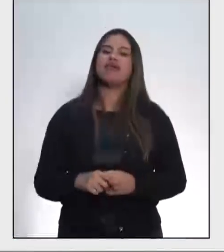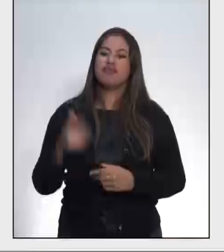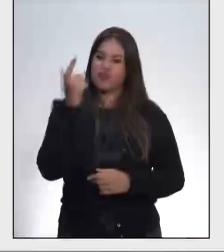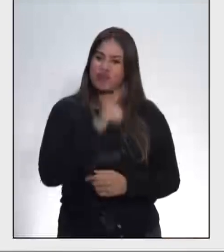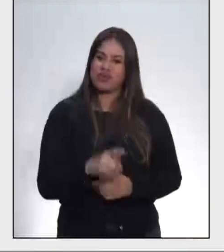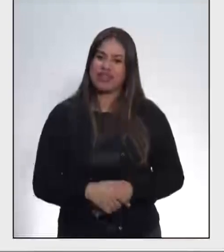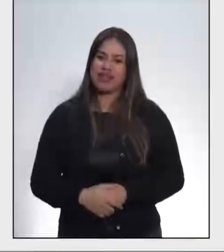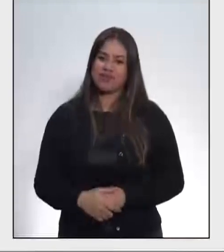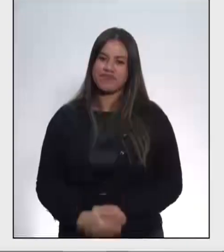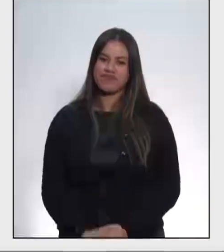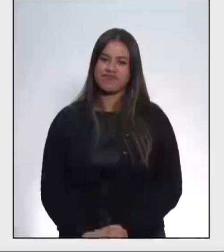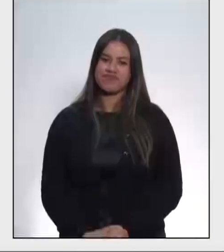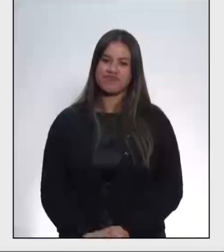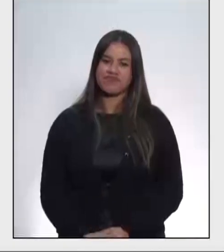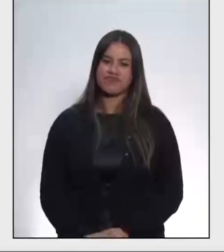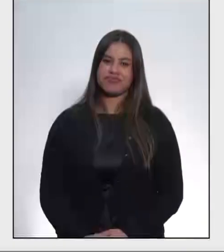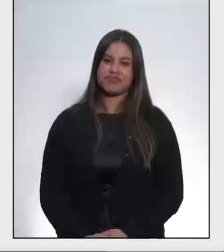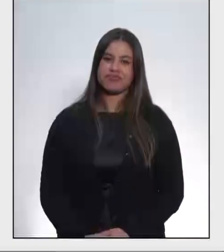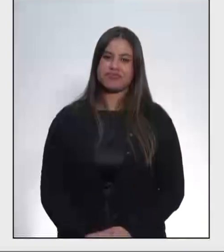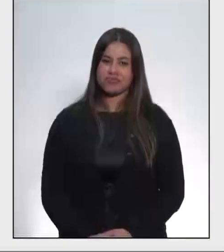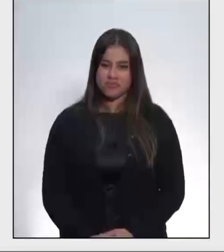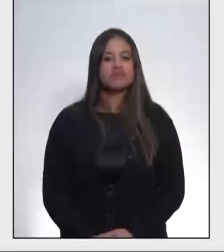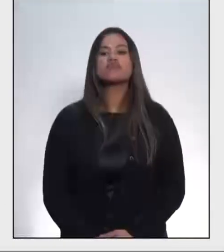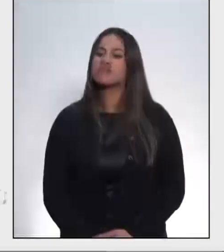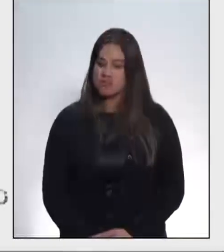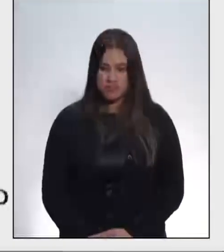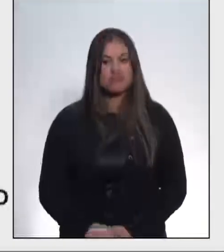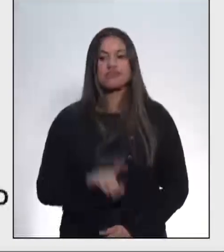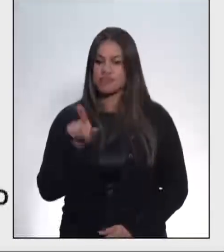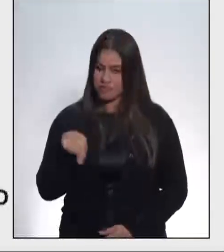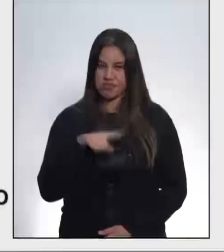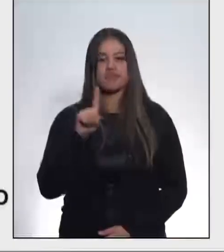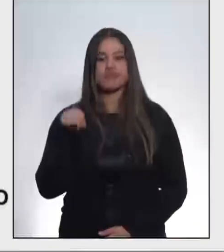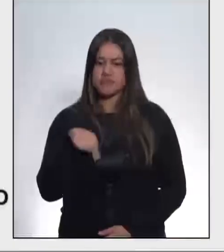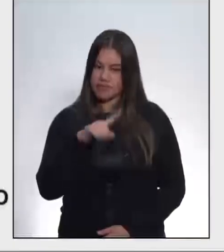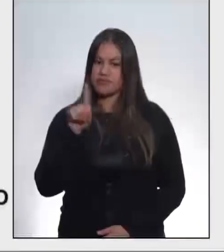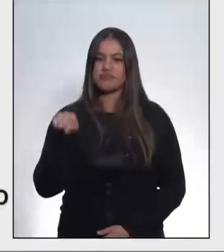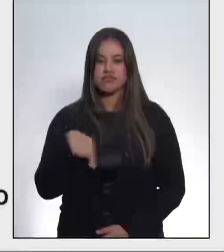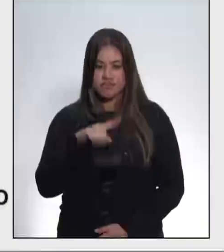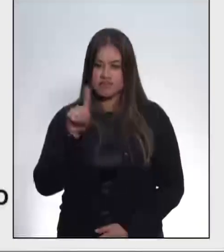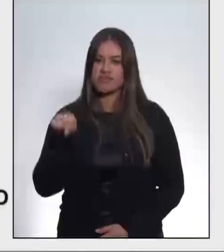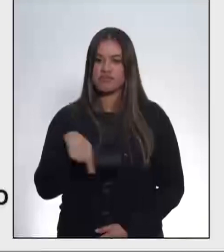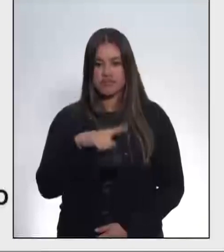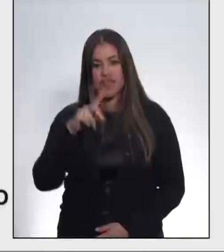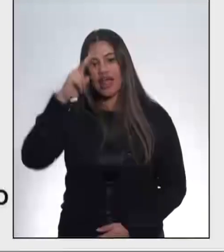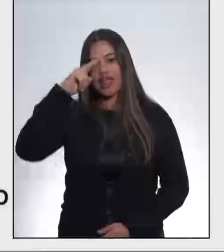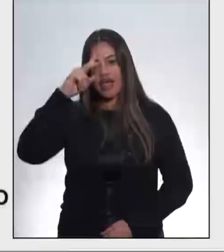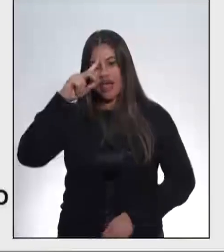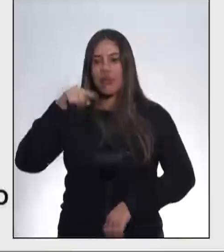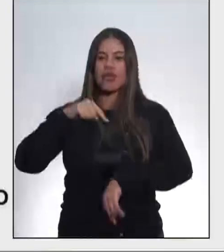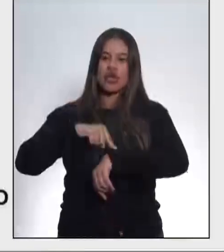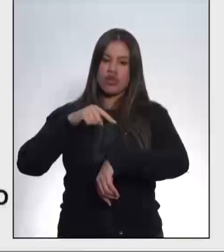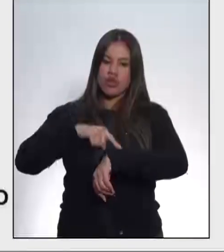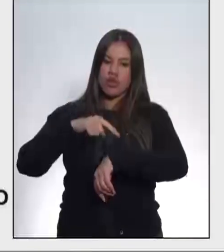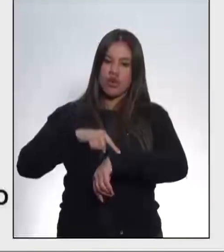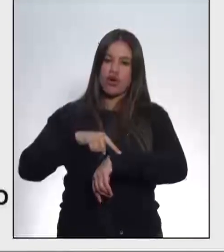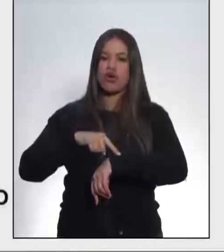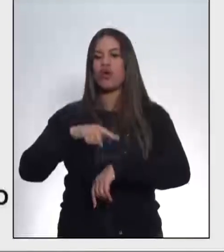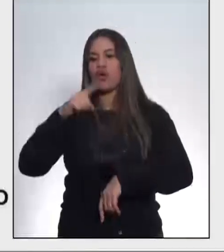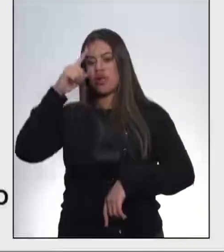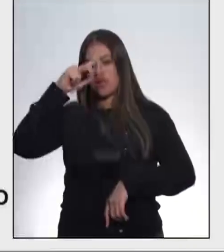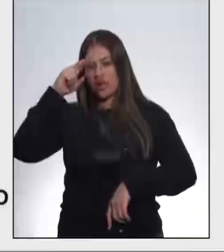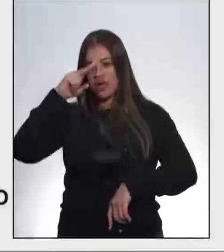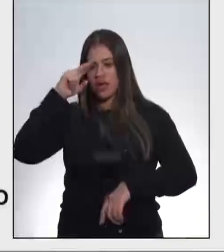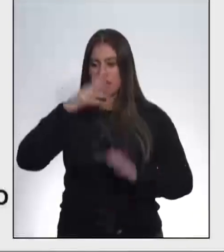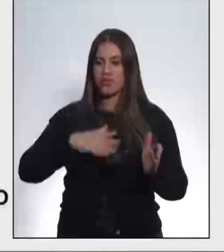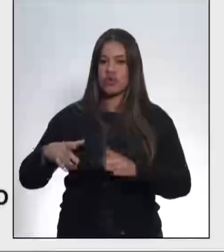lá. Tudo bem? Você viu a coisa girando? Girando, girando, girando. Olha lá. Lembra catavento, que lembra o relógio, que lembra o ciclo, que